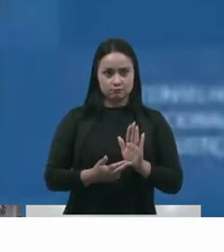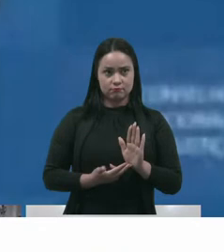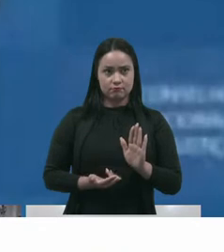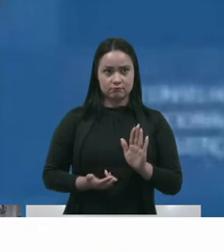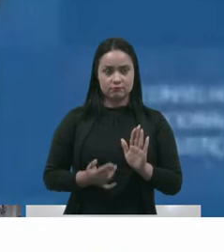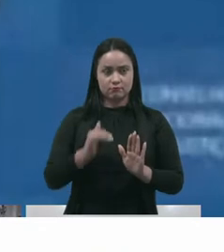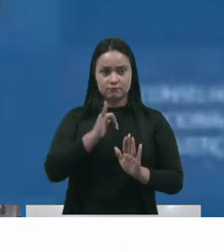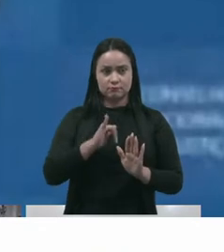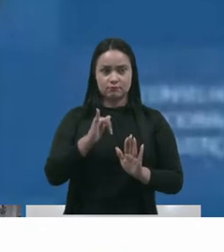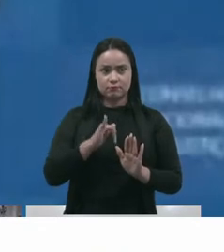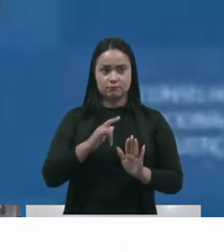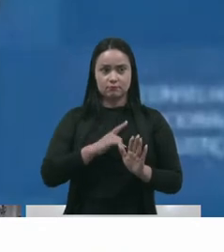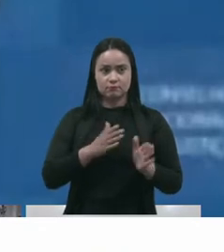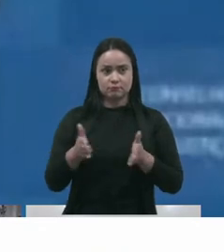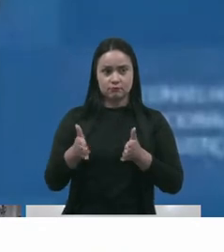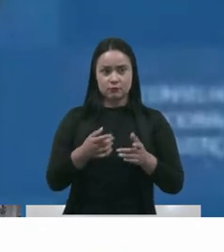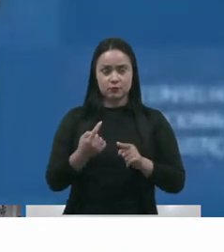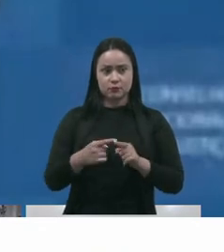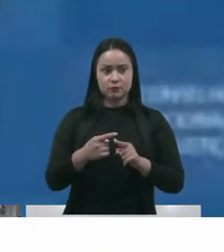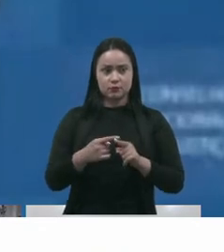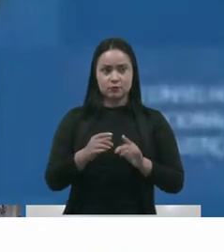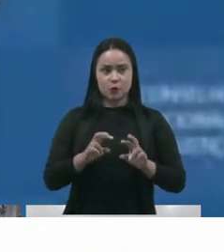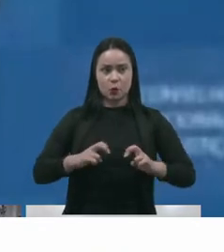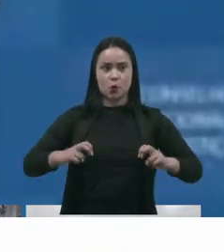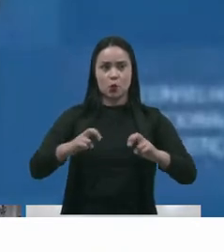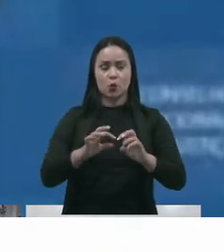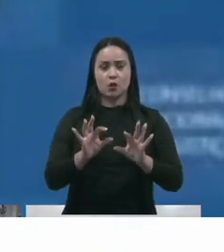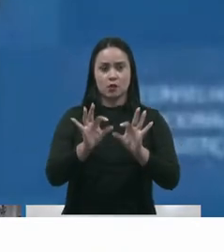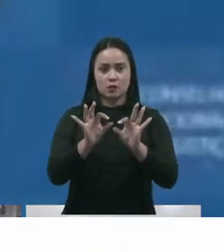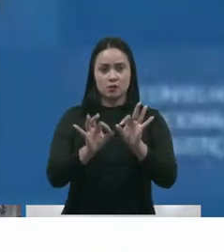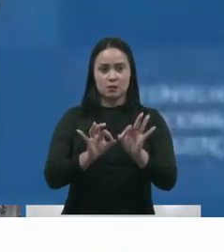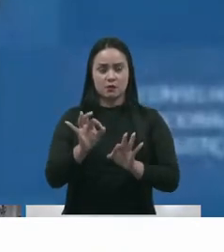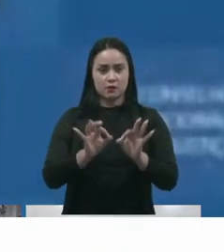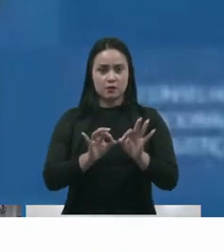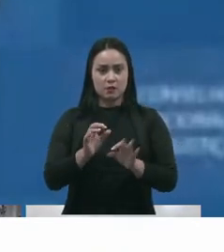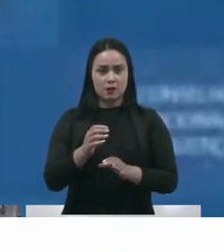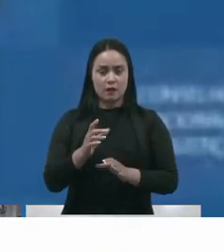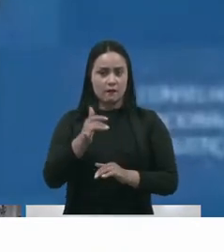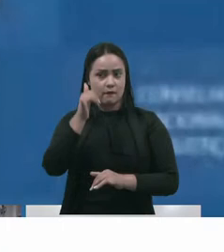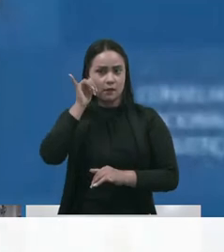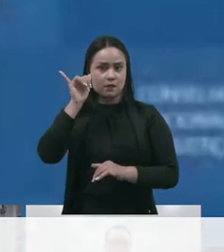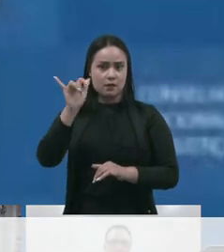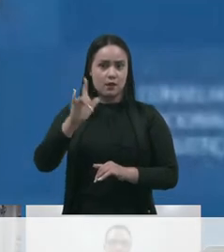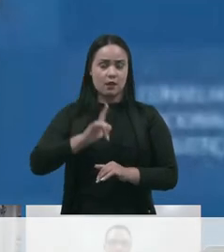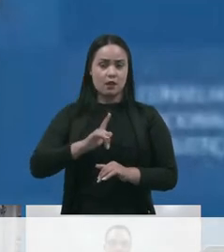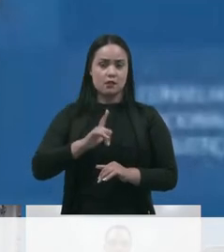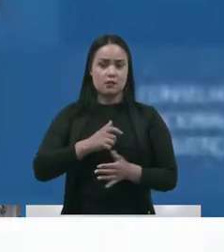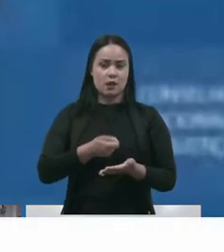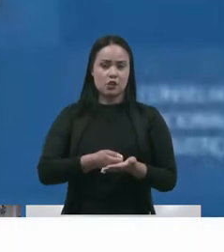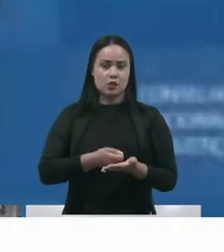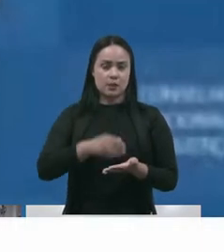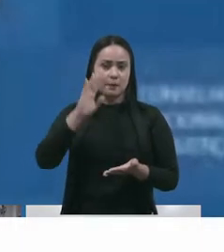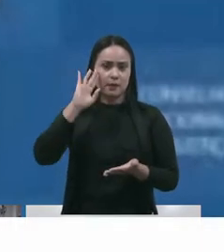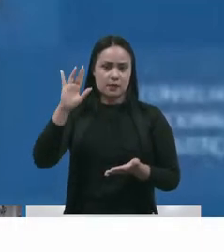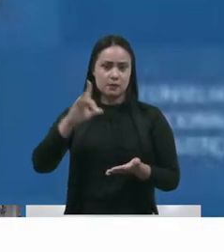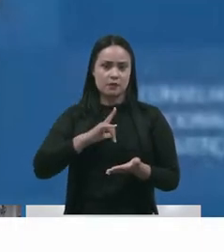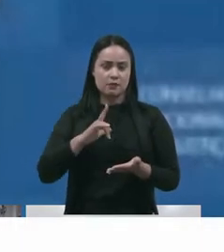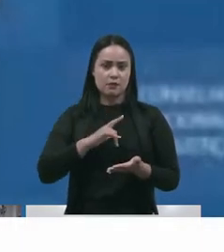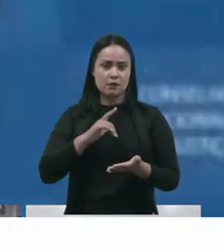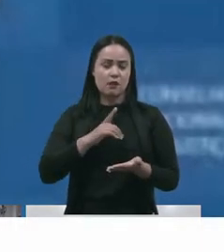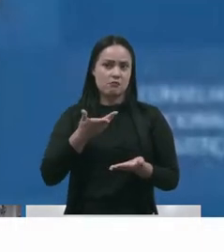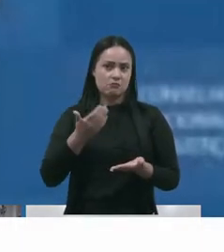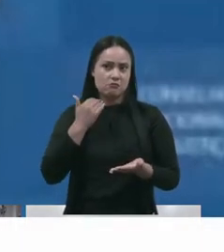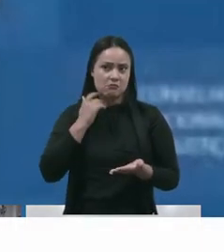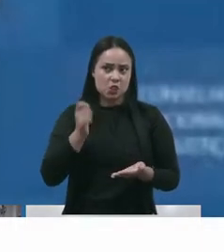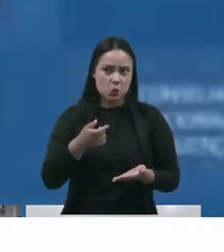A legalidade é estrita, pois o Código Constitucional foi estabelecido com o fim de preservar as garantias e princípios que regem a